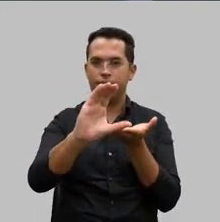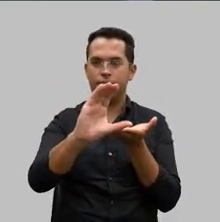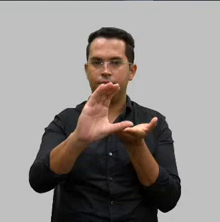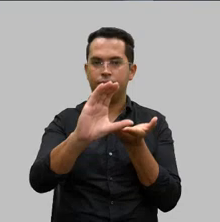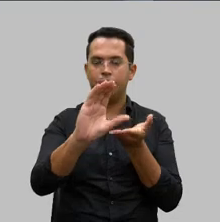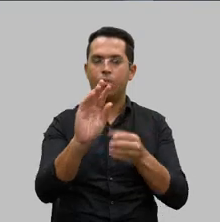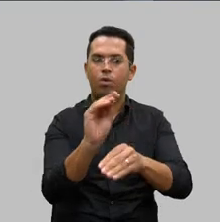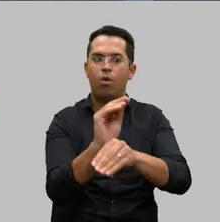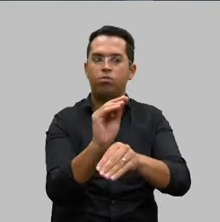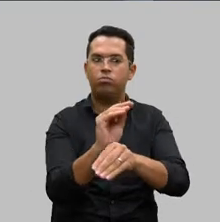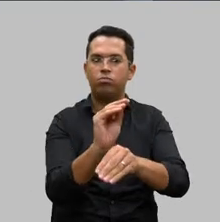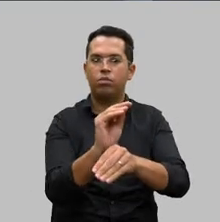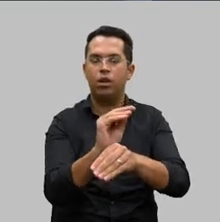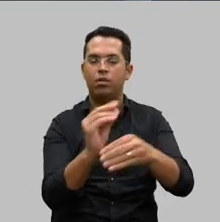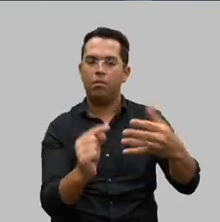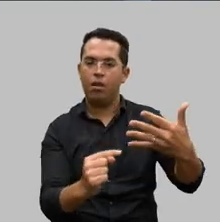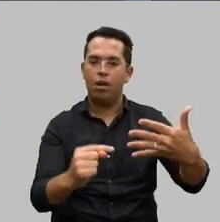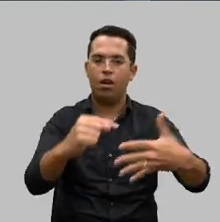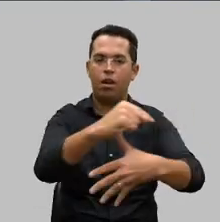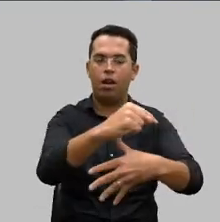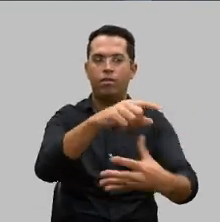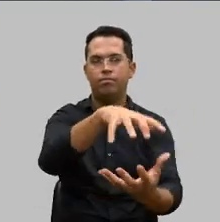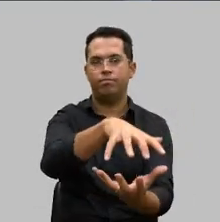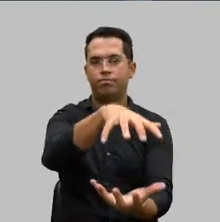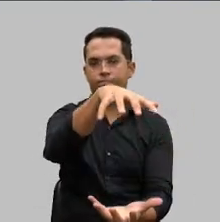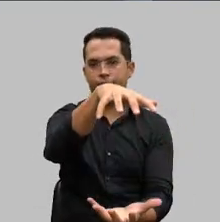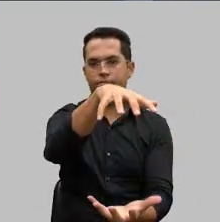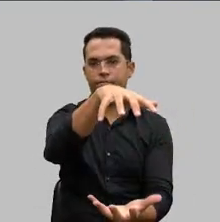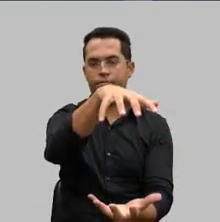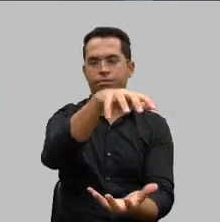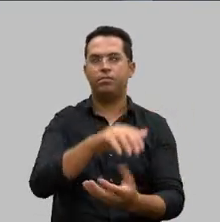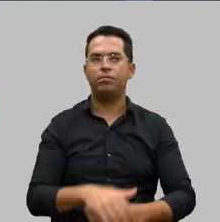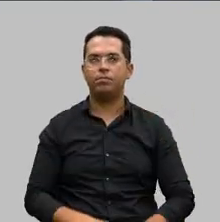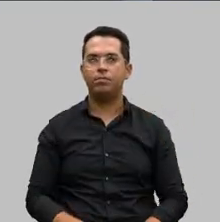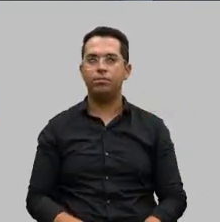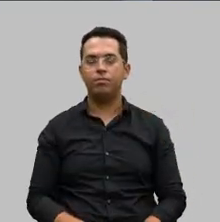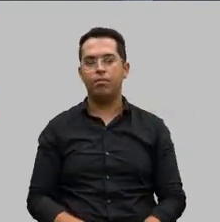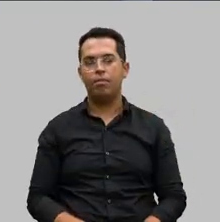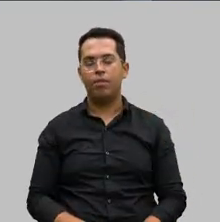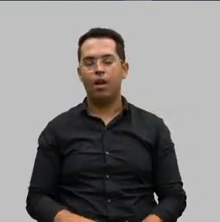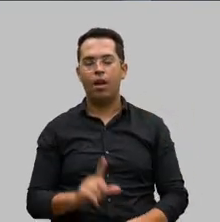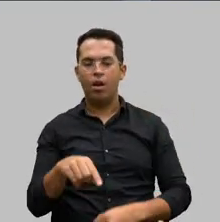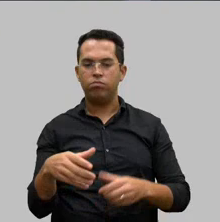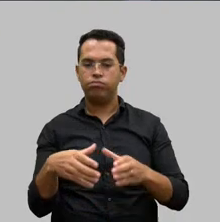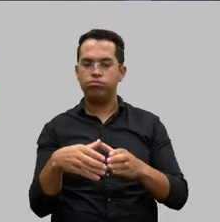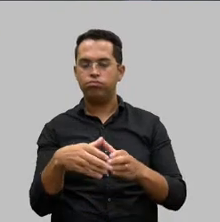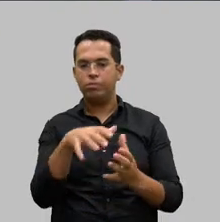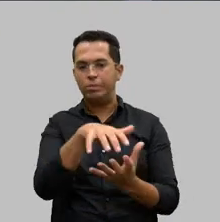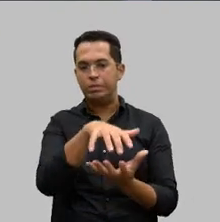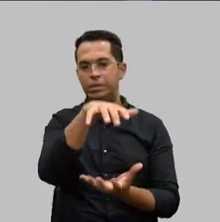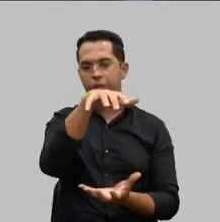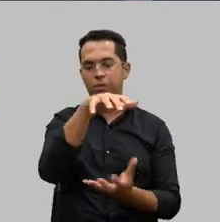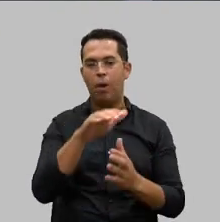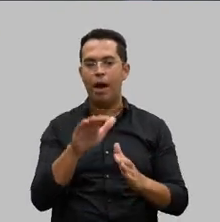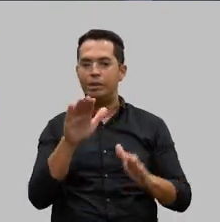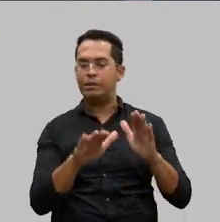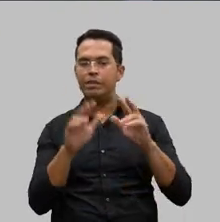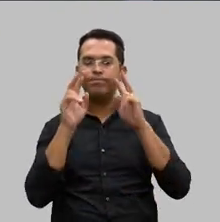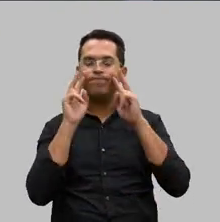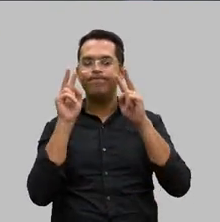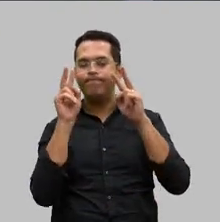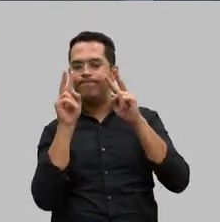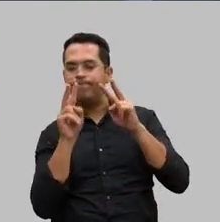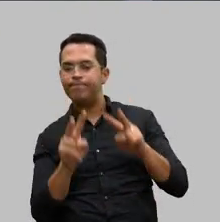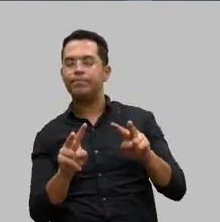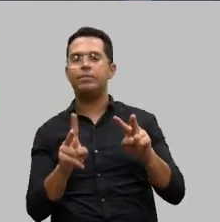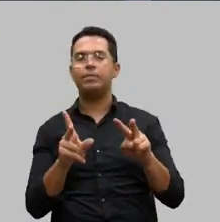cuidados realizados por essas pessoas e são pessoas invisíveis né porque muitas À vezes a gente lida ali com o idoso